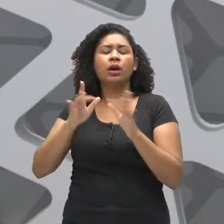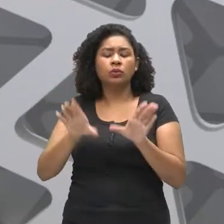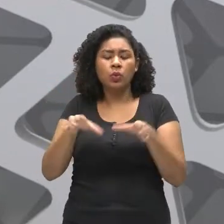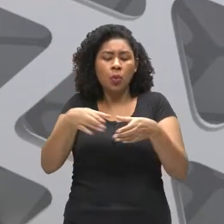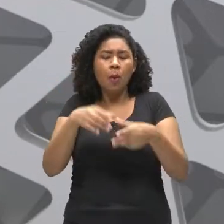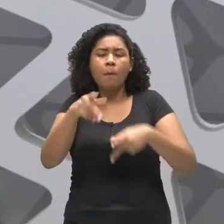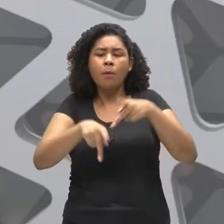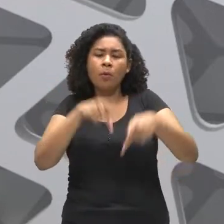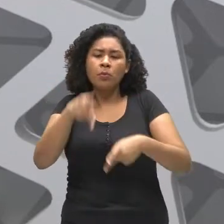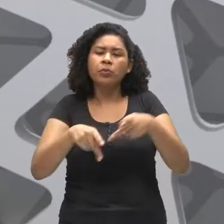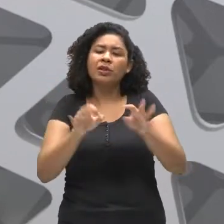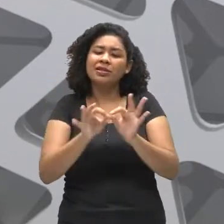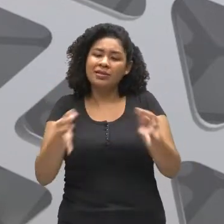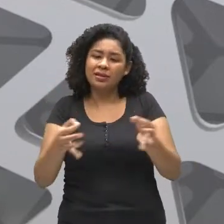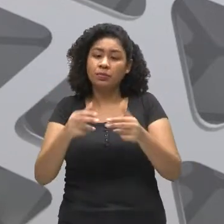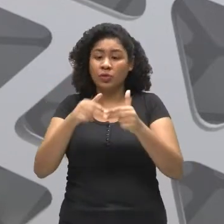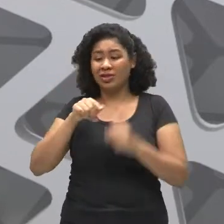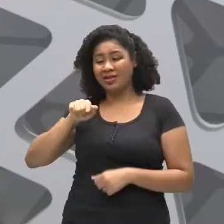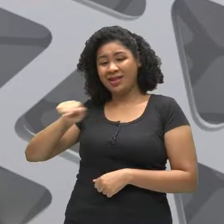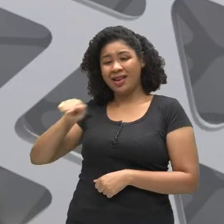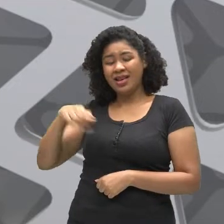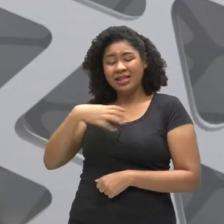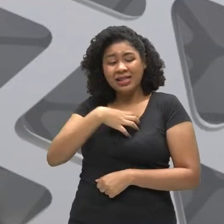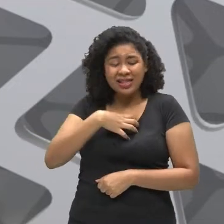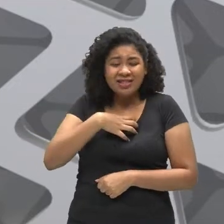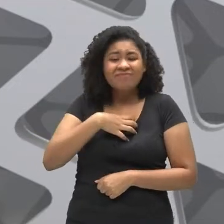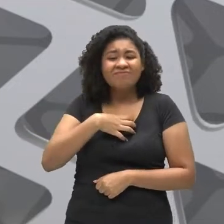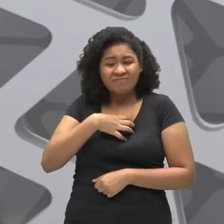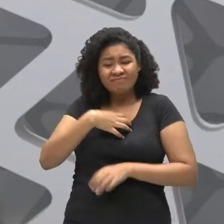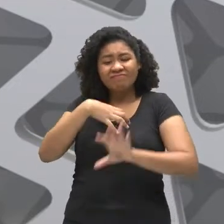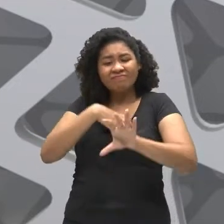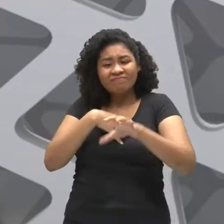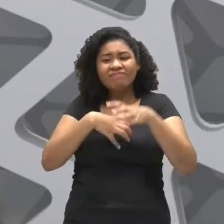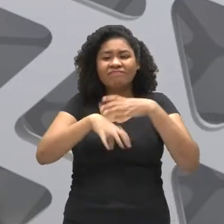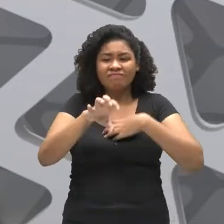comunidade. Então aquele grupo ali sentia a dor realmente do povo, né?